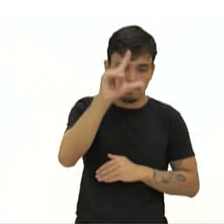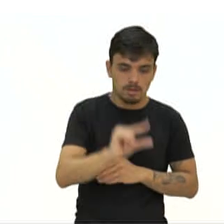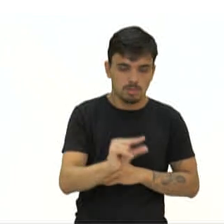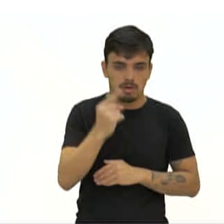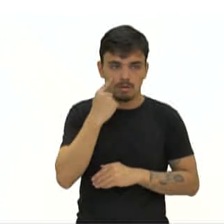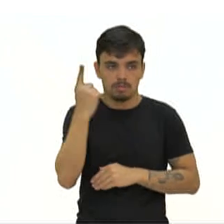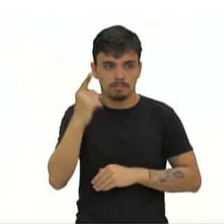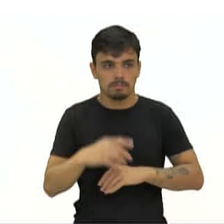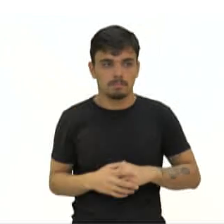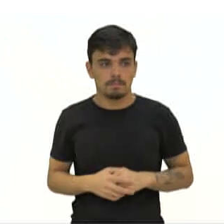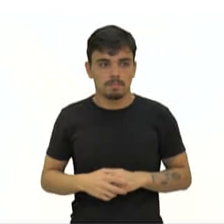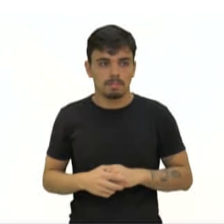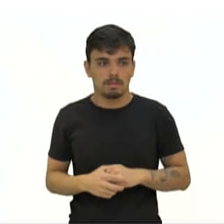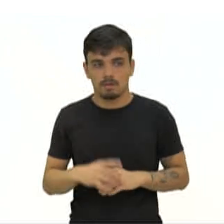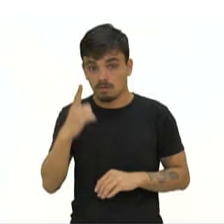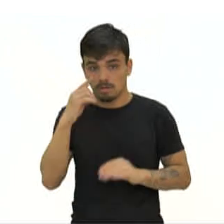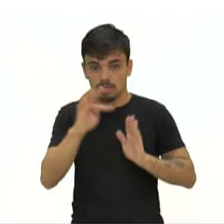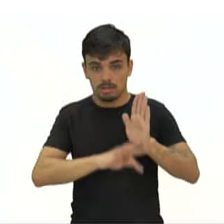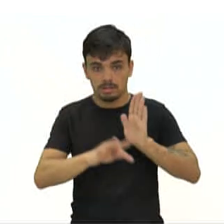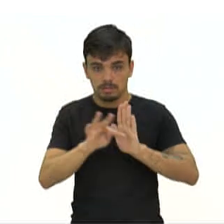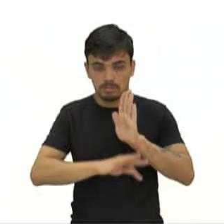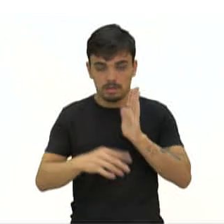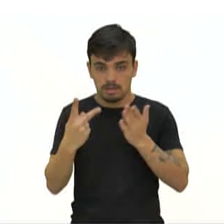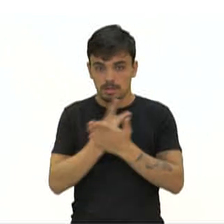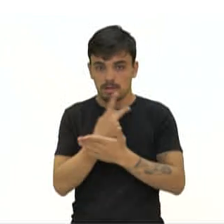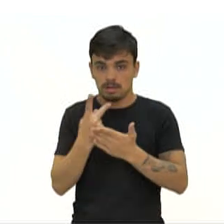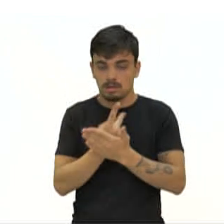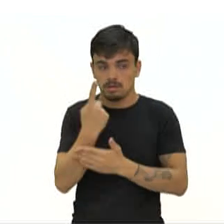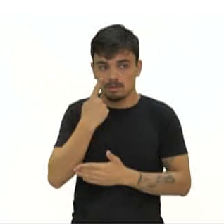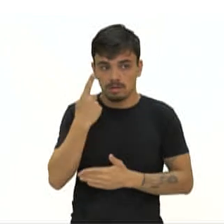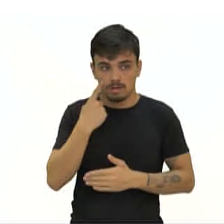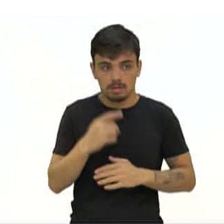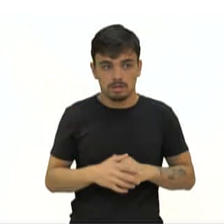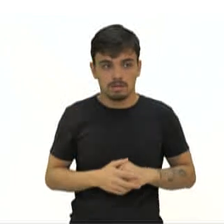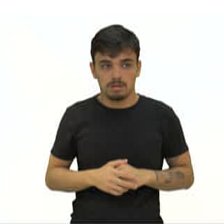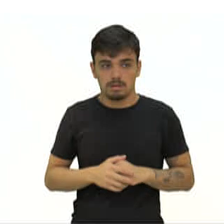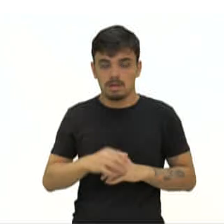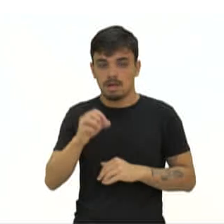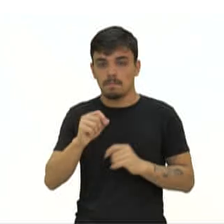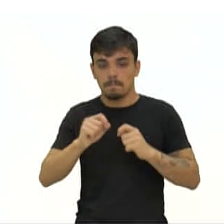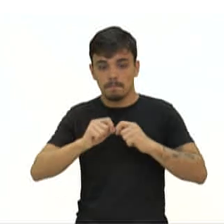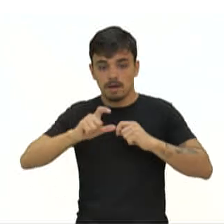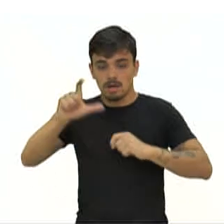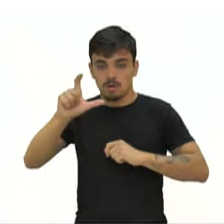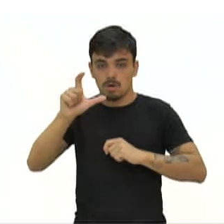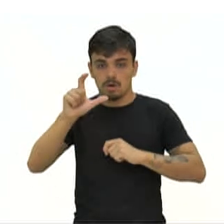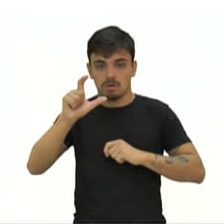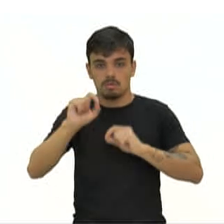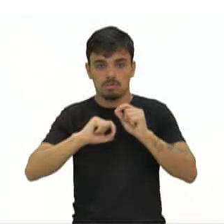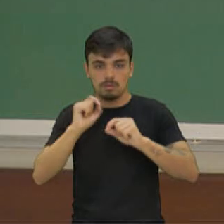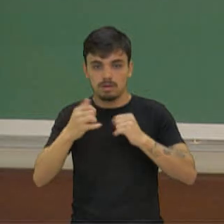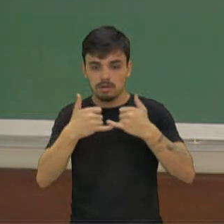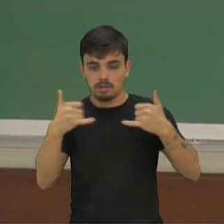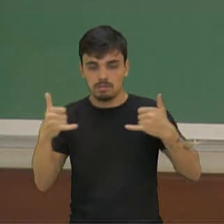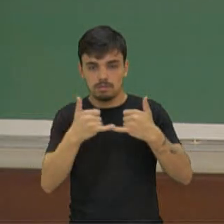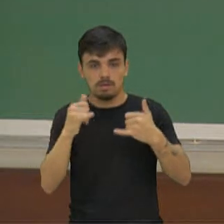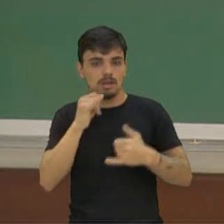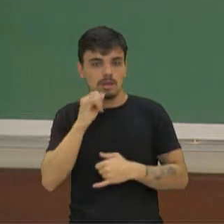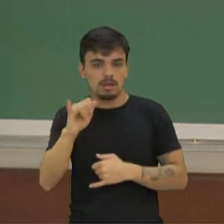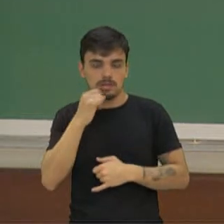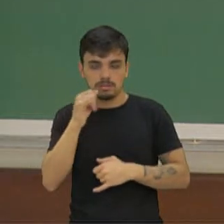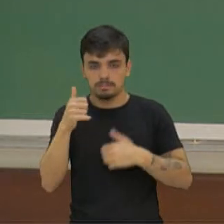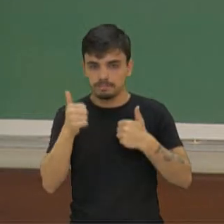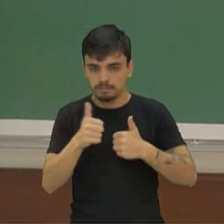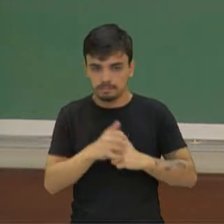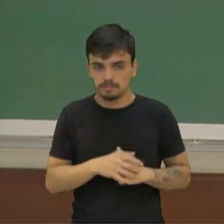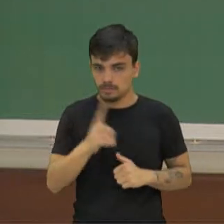Aqui está errado, tá, gente, no texto? Tem que consertar. Maior será a corrente elétrica, tá? Maior a potência, maior será a corrente